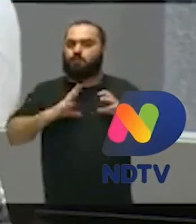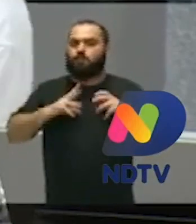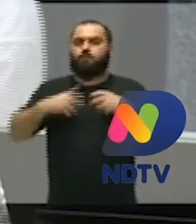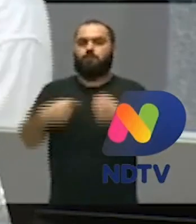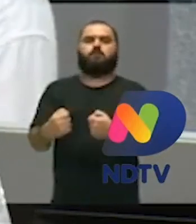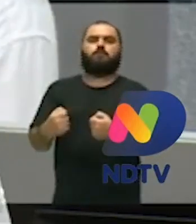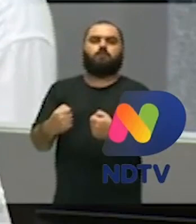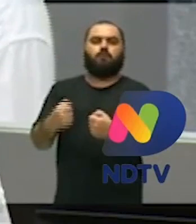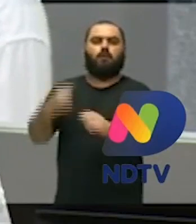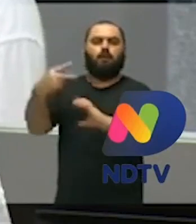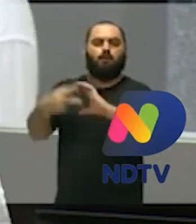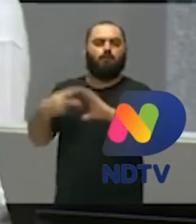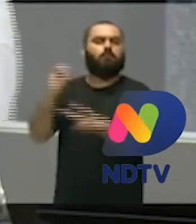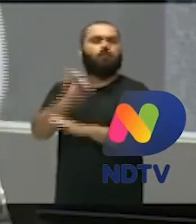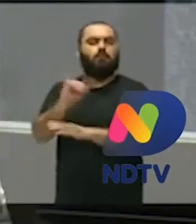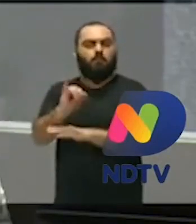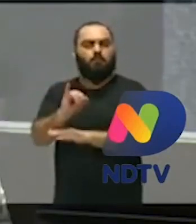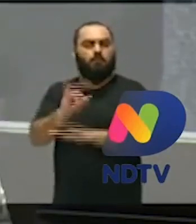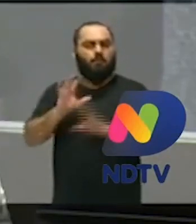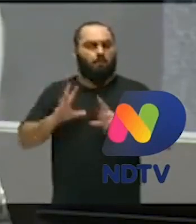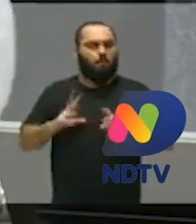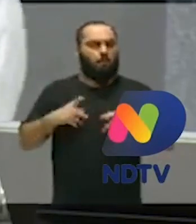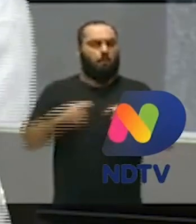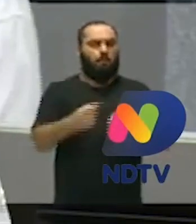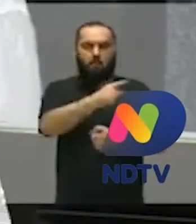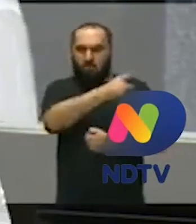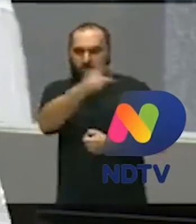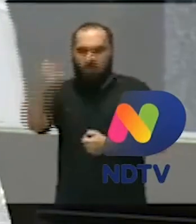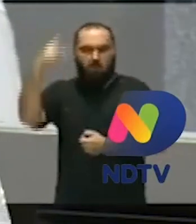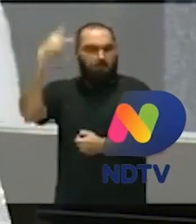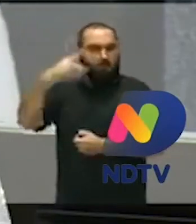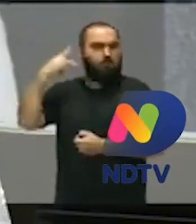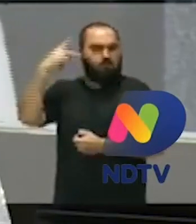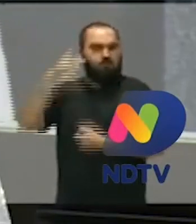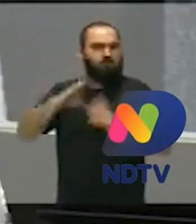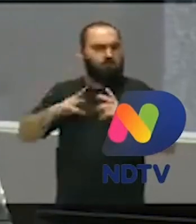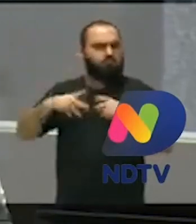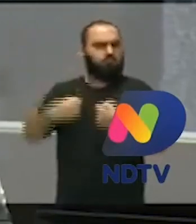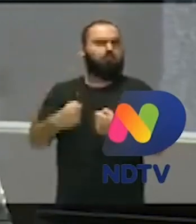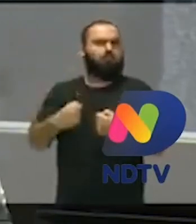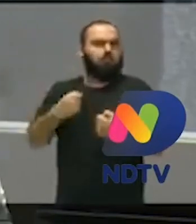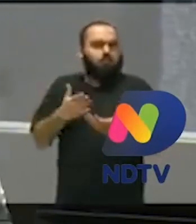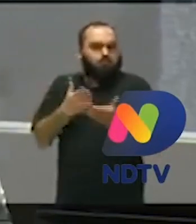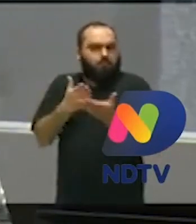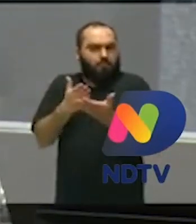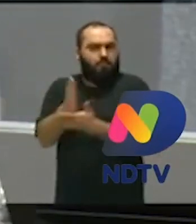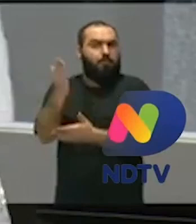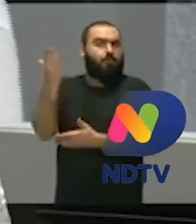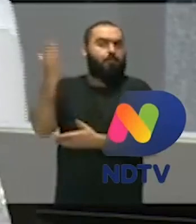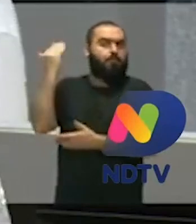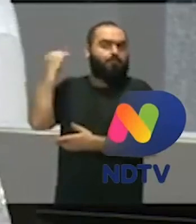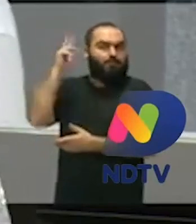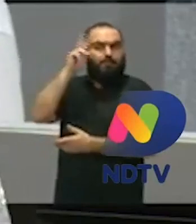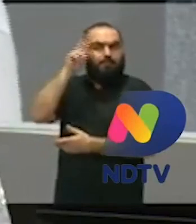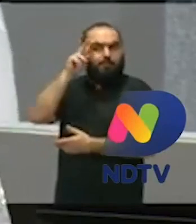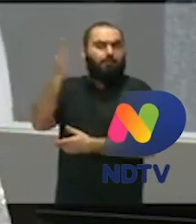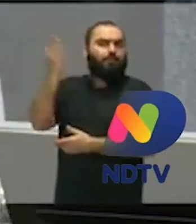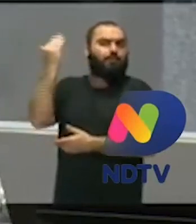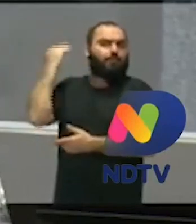coragem dessa casa a coragem da maioria dos seus vereadores que aprovamos ali atrás